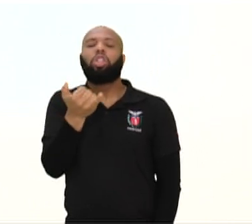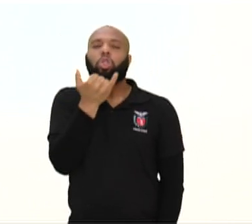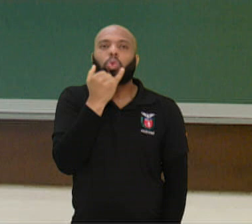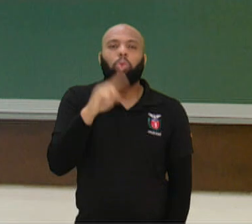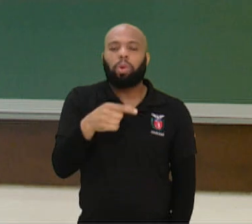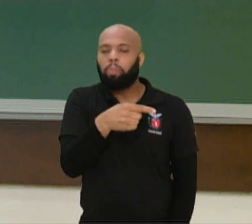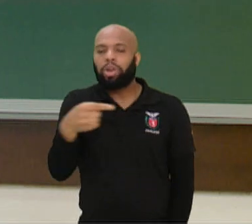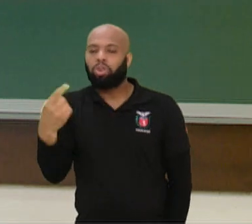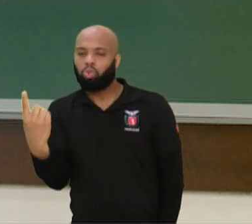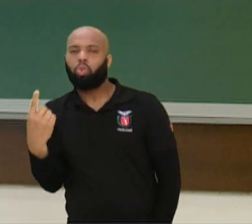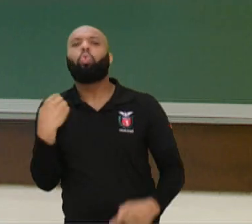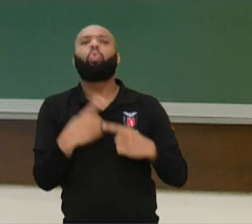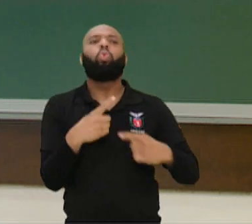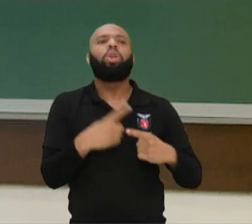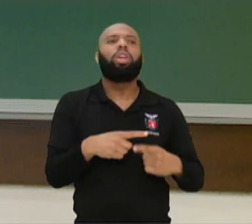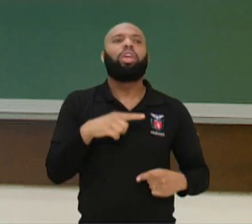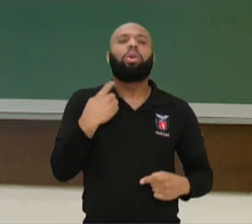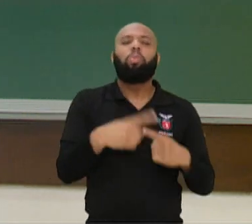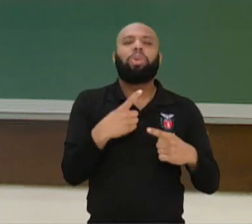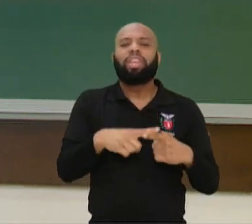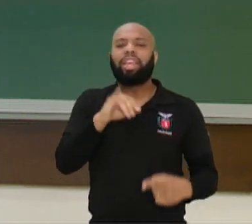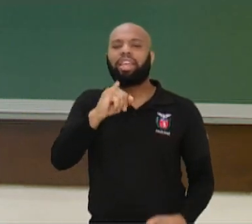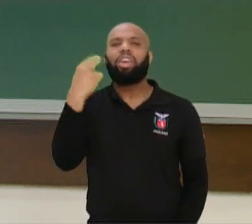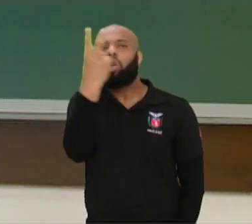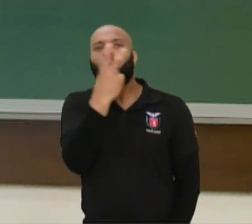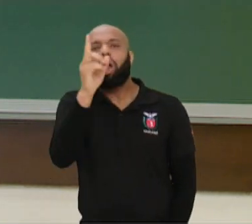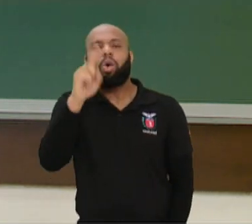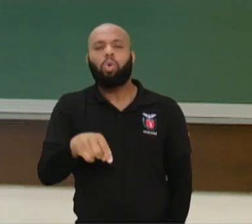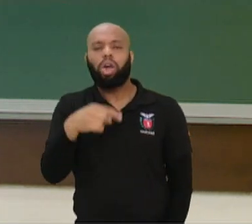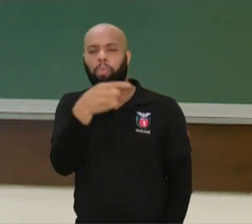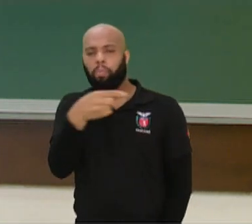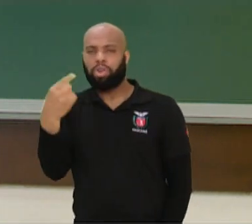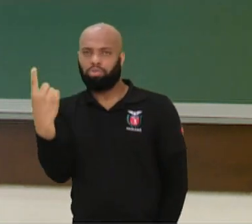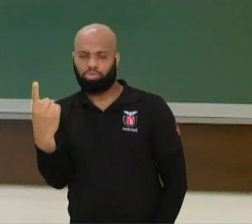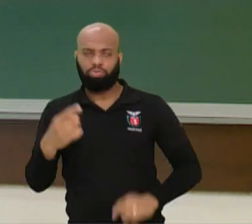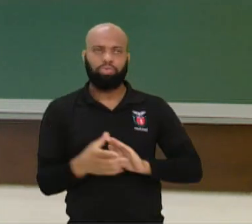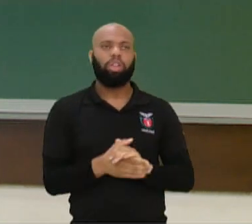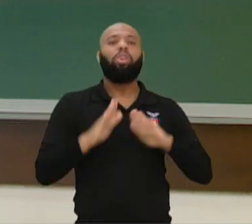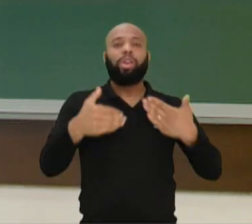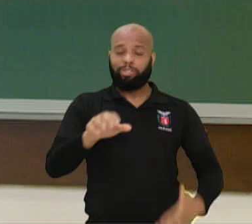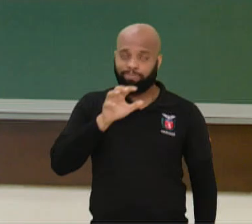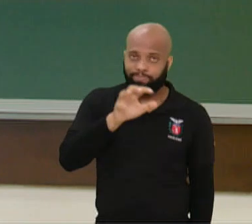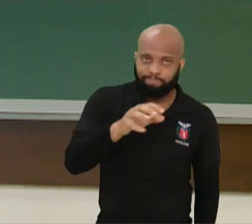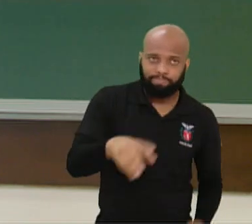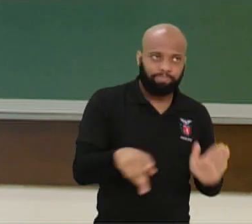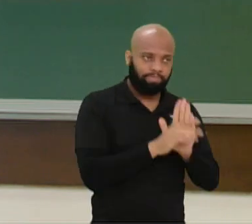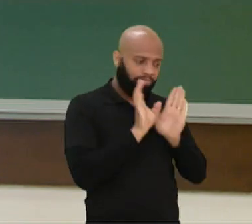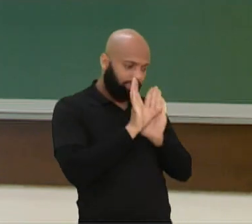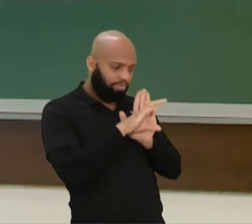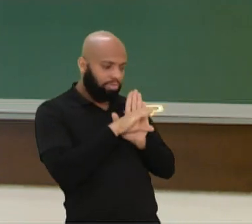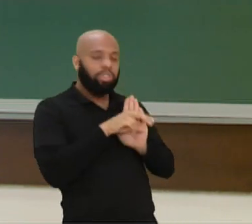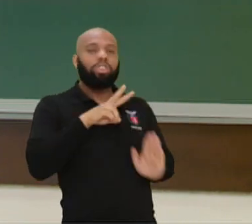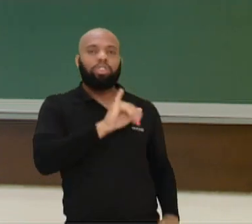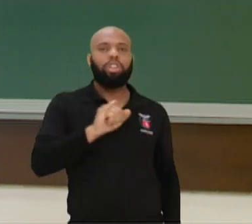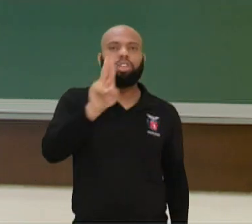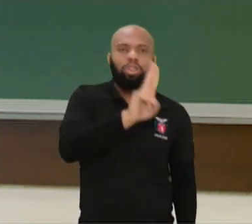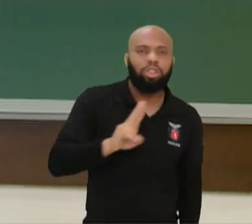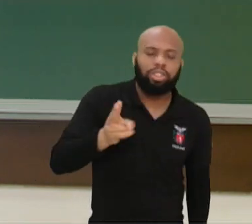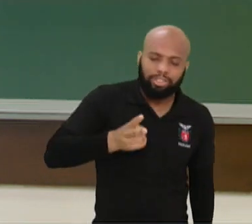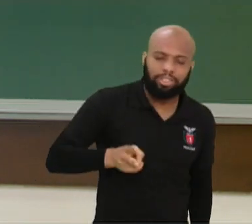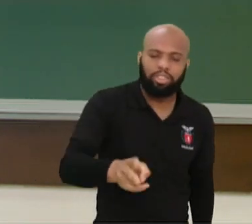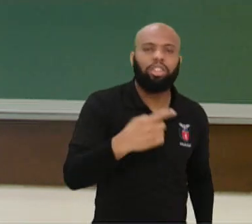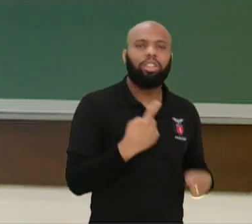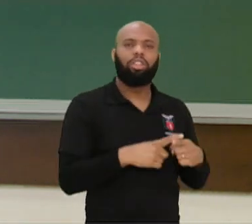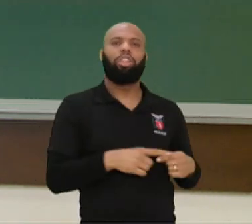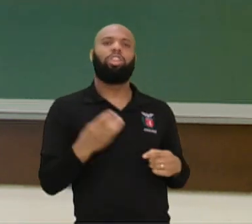menos 1. Por que é menos 1? Porque i ao quadrado vale menos 1. Essa definição a gente vai usar sempre